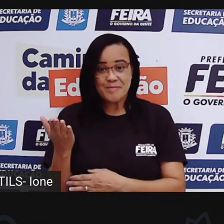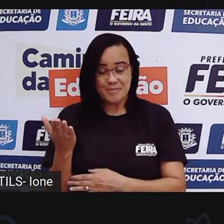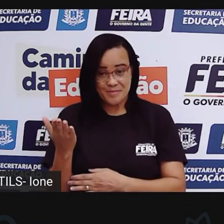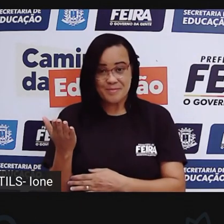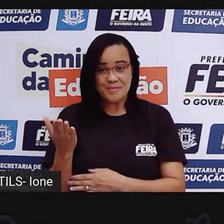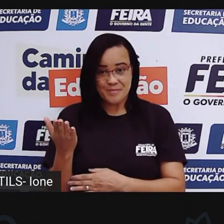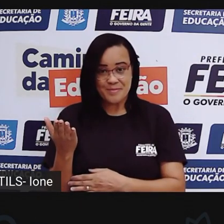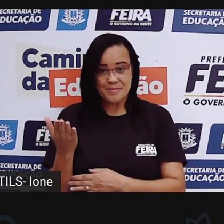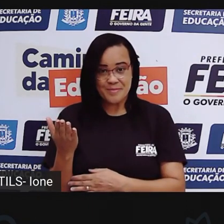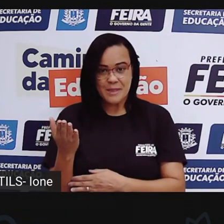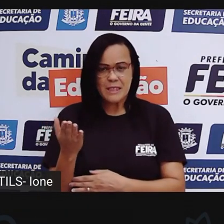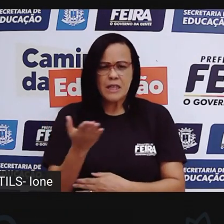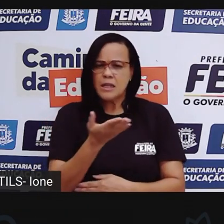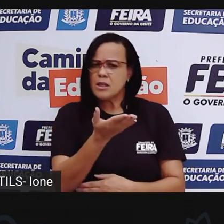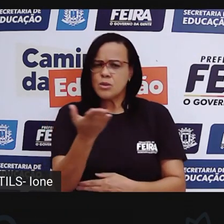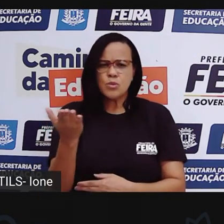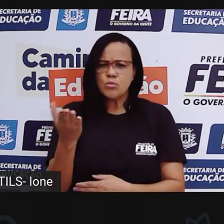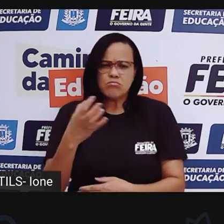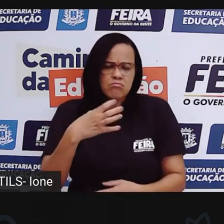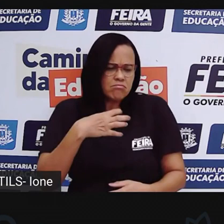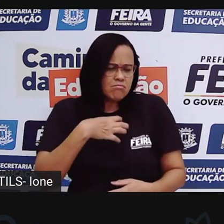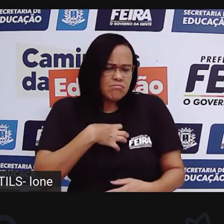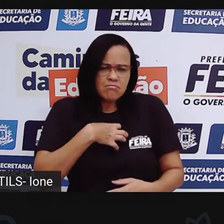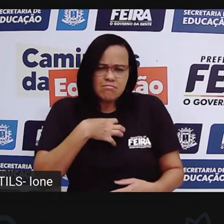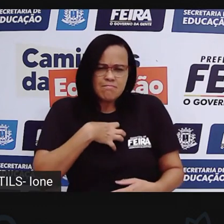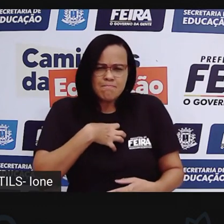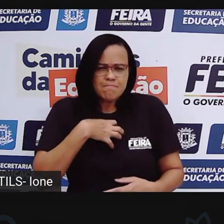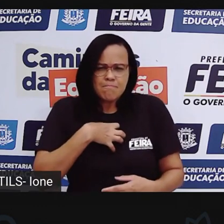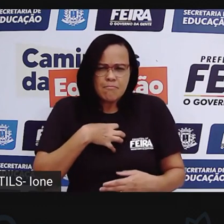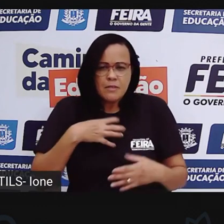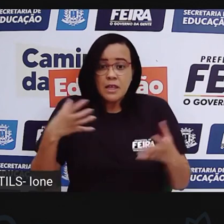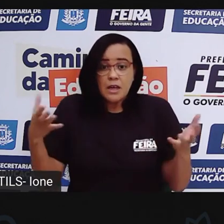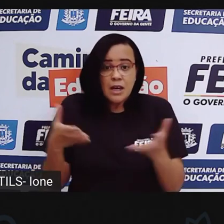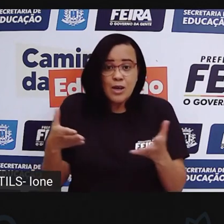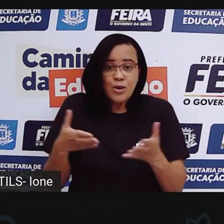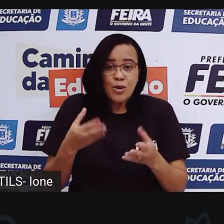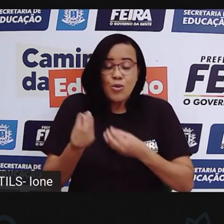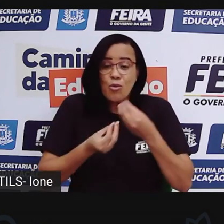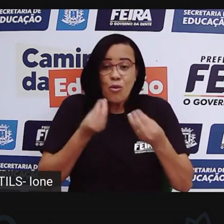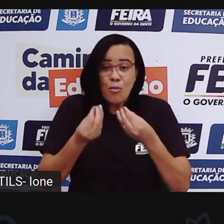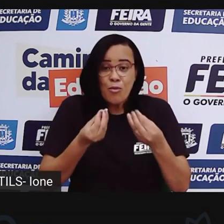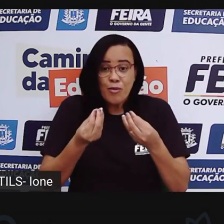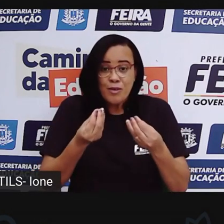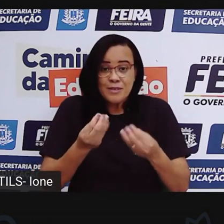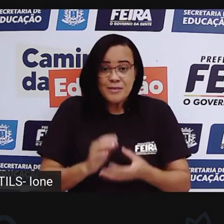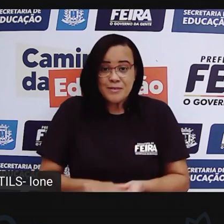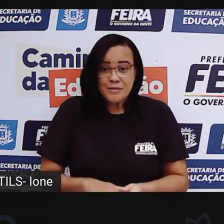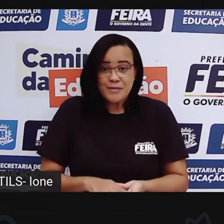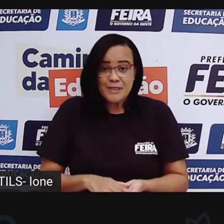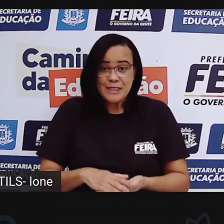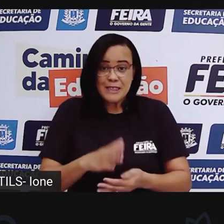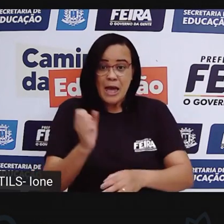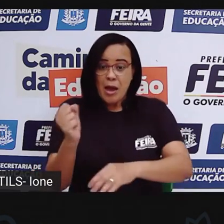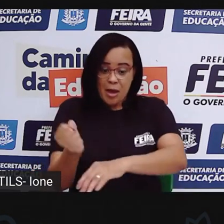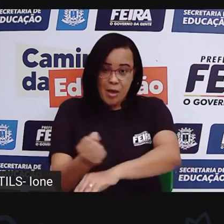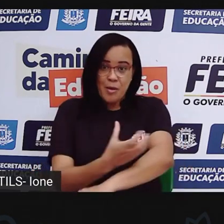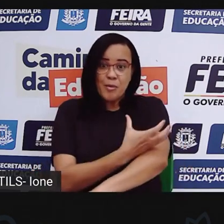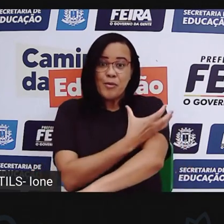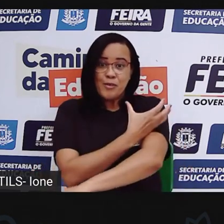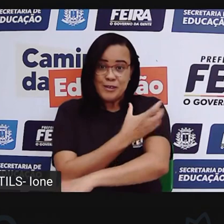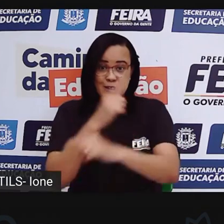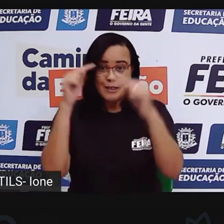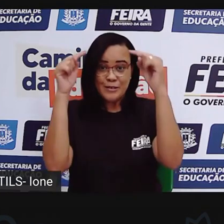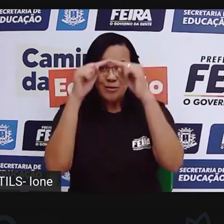né? Como é que você está se sentindo agora, né? Será que você está... Qual das emoções você está tendo nesse